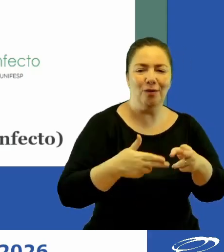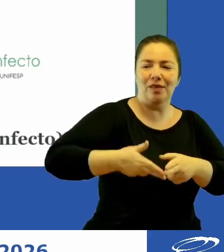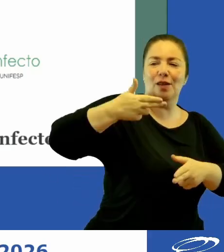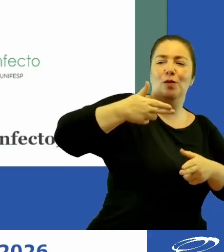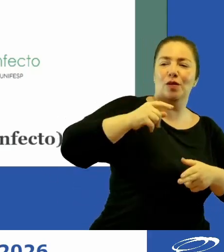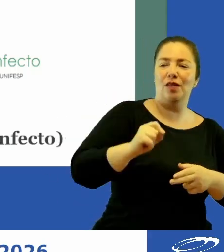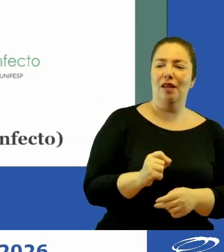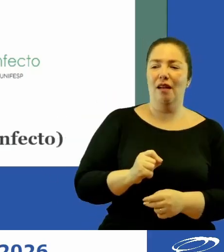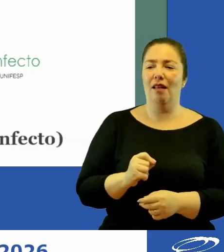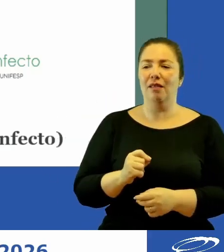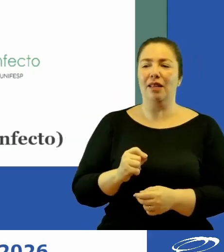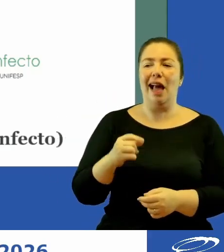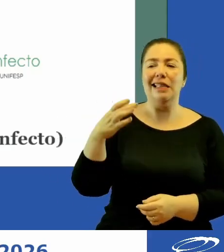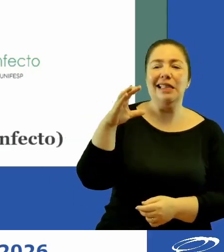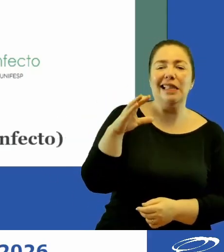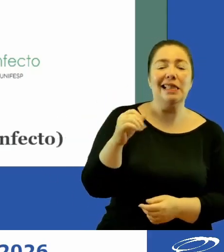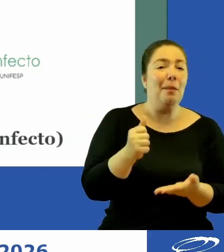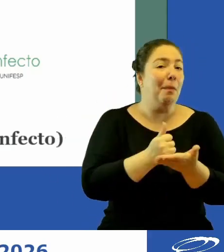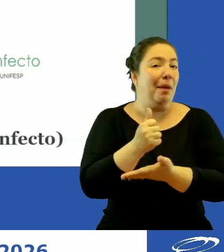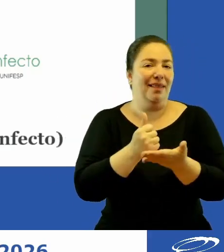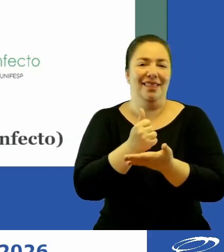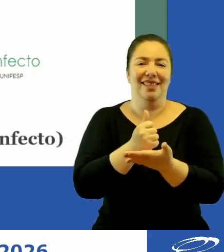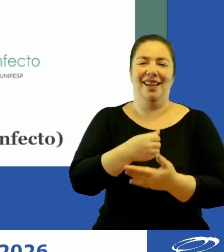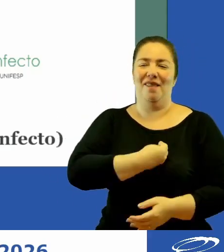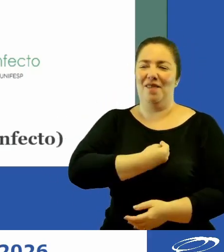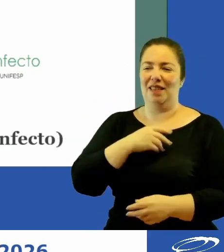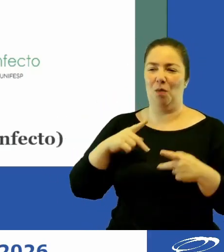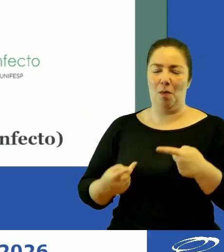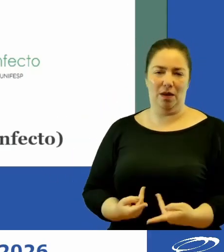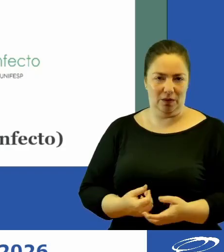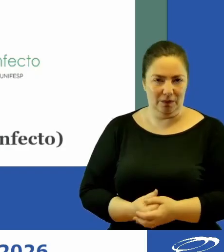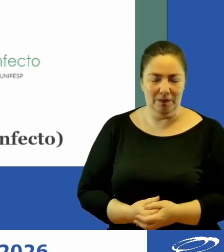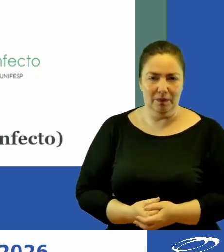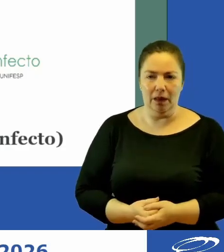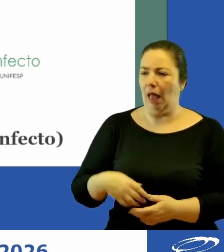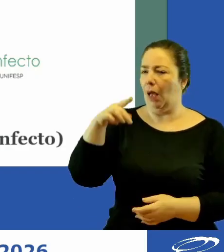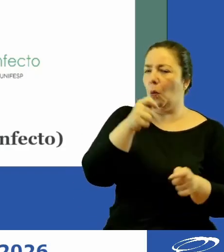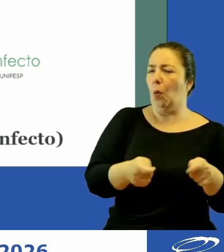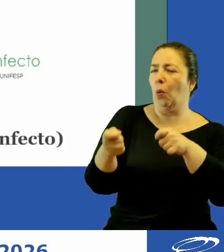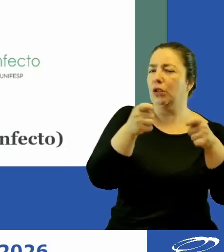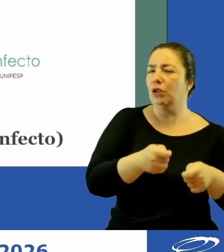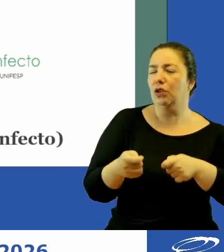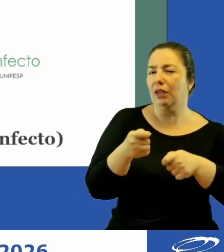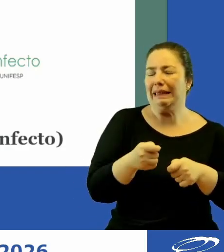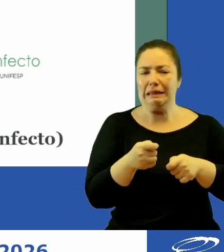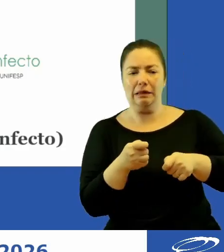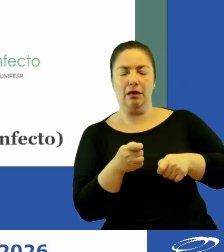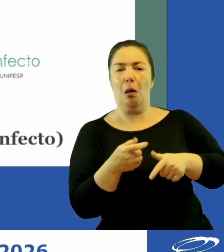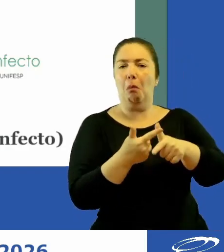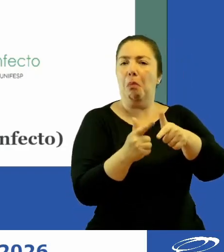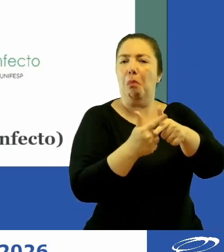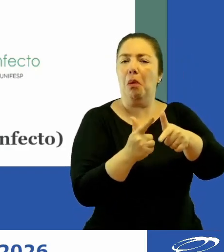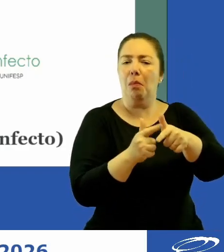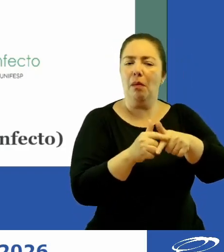faço e trabalho bastante com ciência básica no dia a dia das infecções ósseas e as infecções com implantes. Então, para mim,